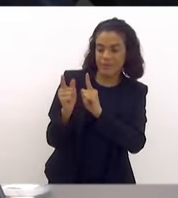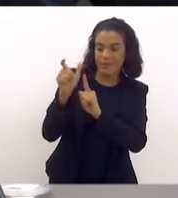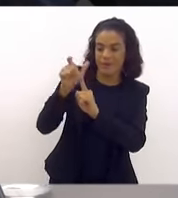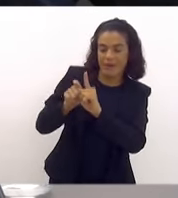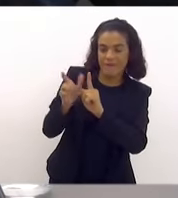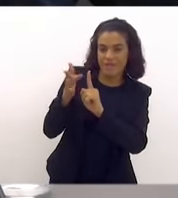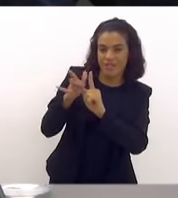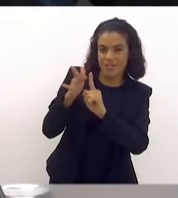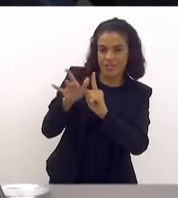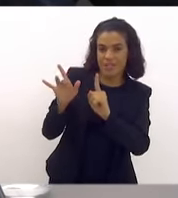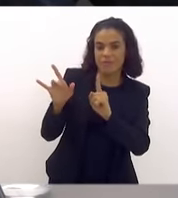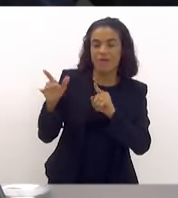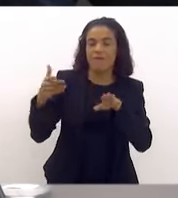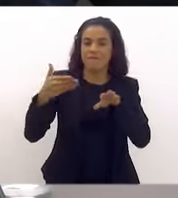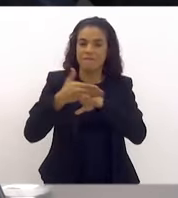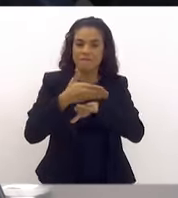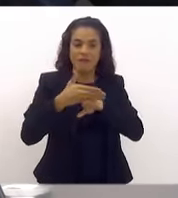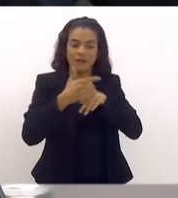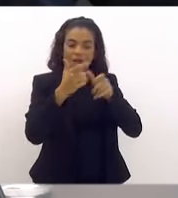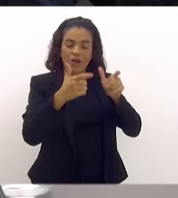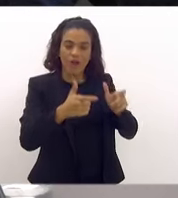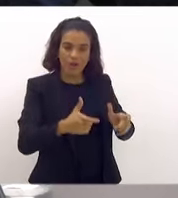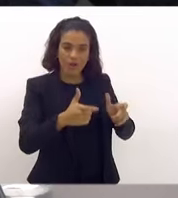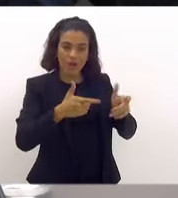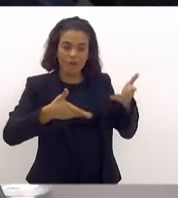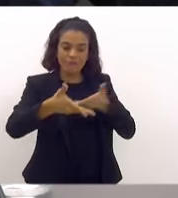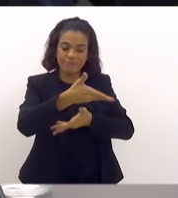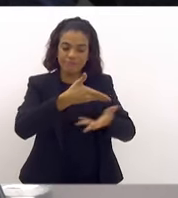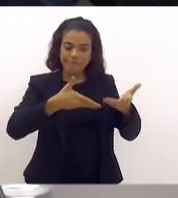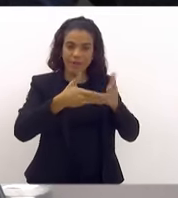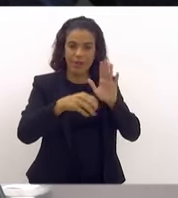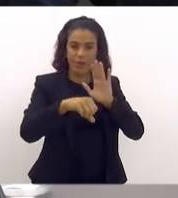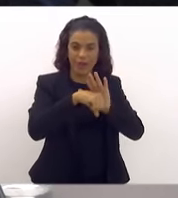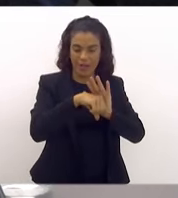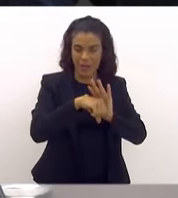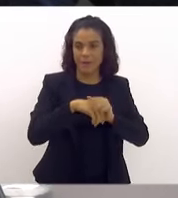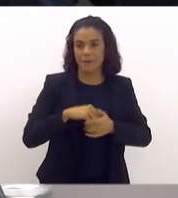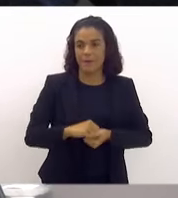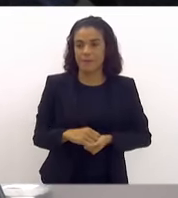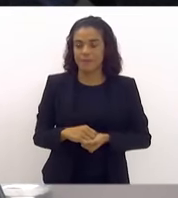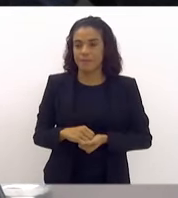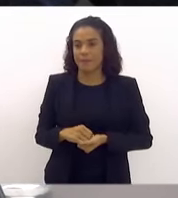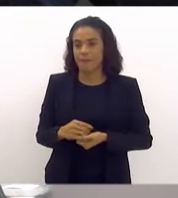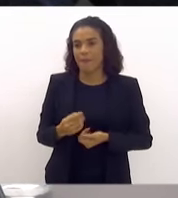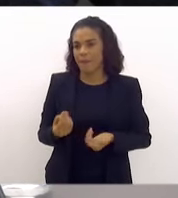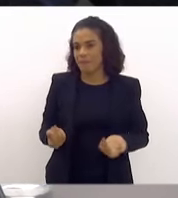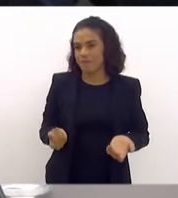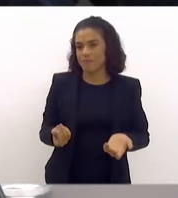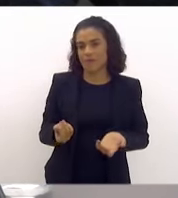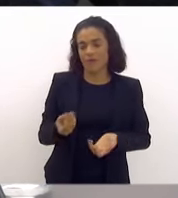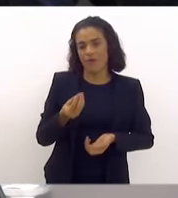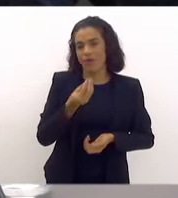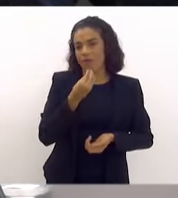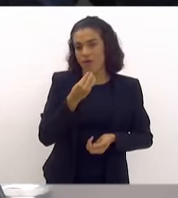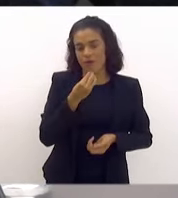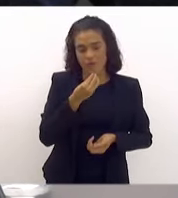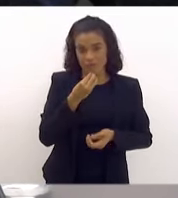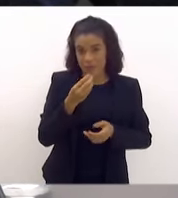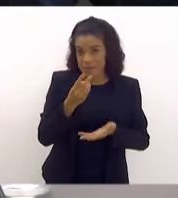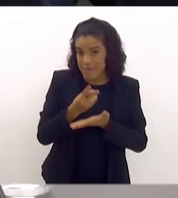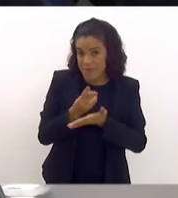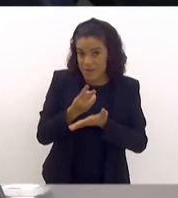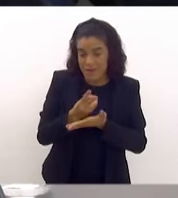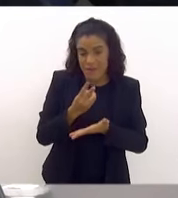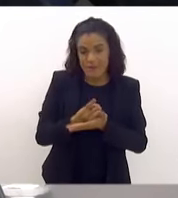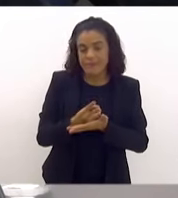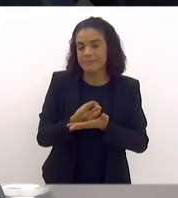seja proibido de frequentar determinado local que tenha relação com crime então assim é óbvio que ainda assim se